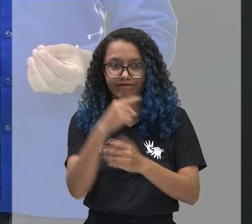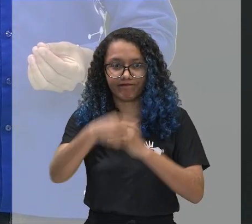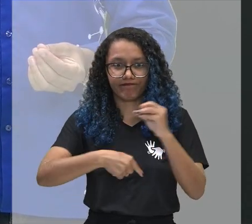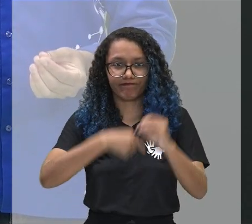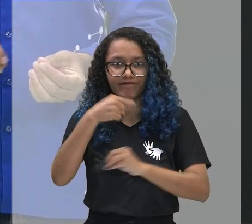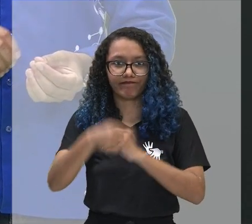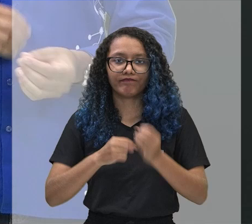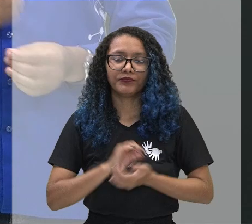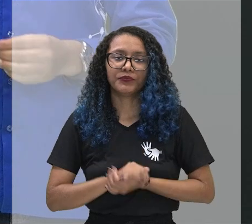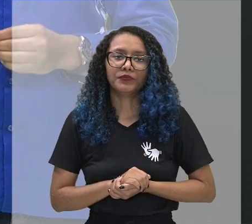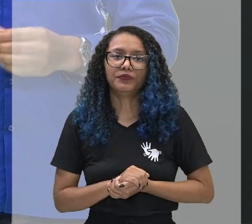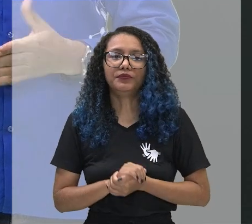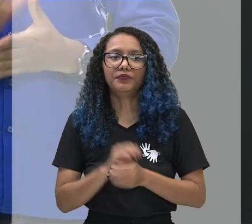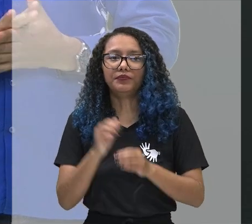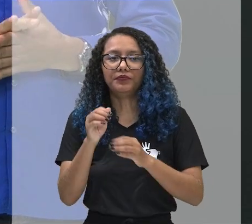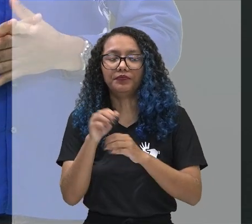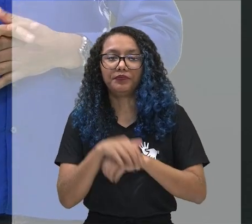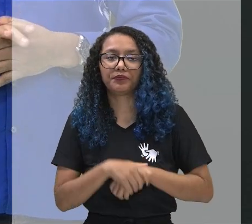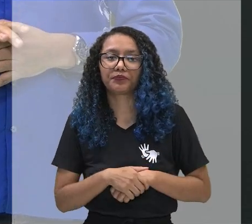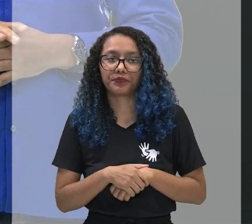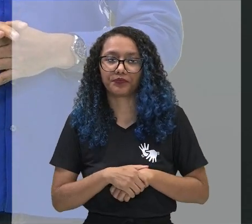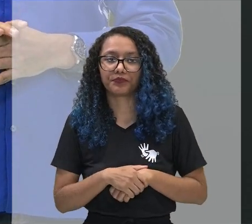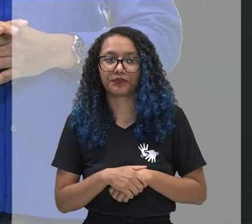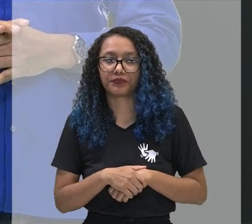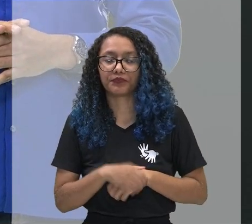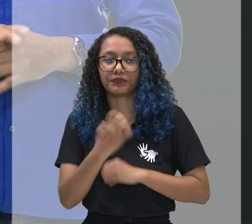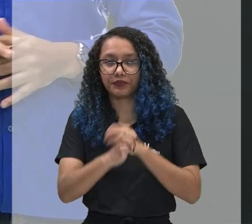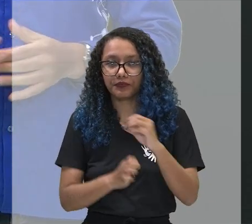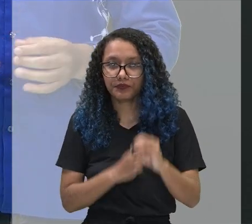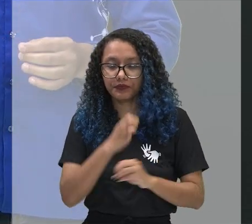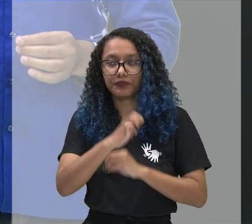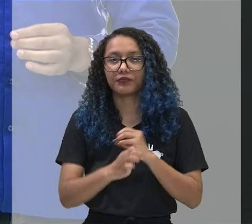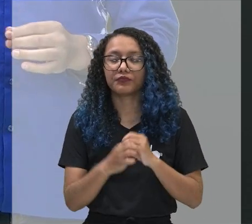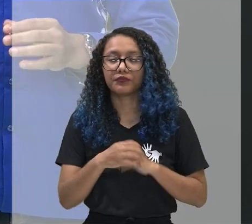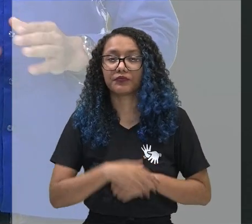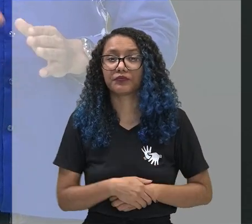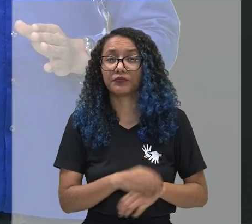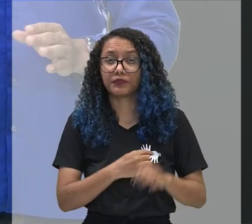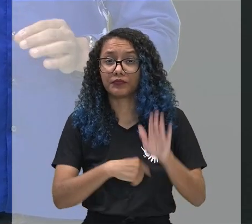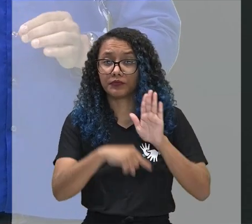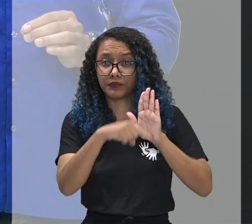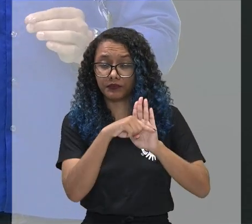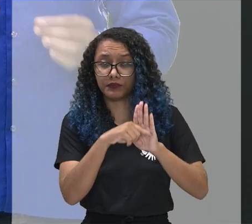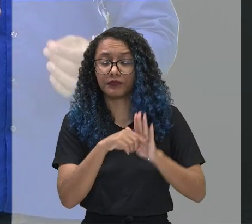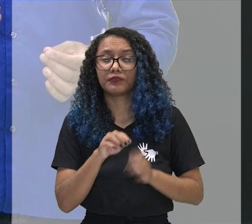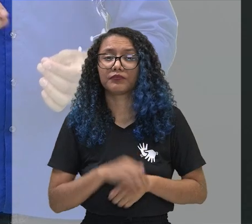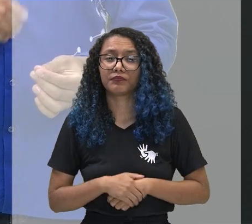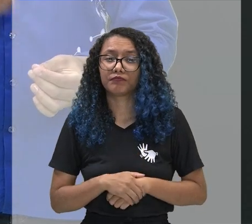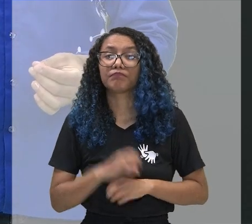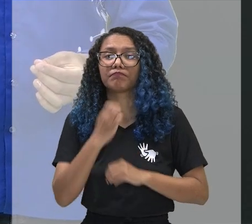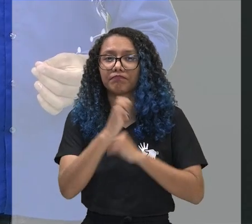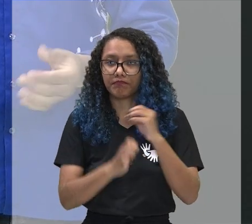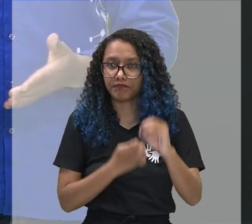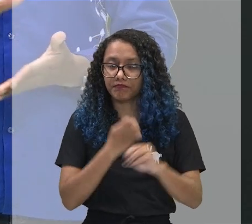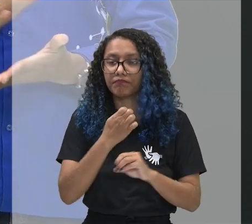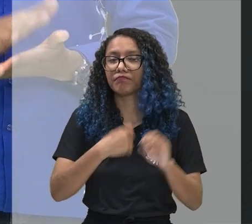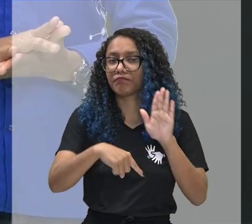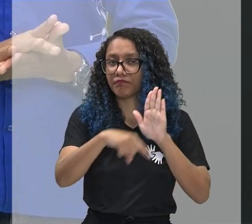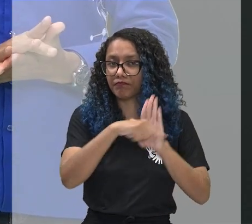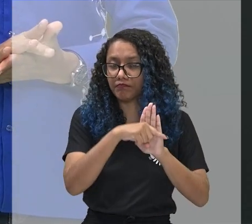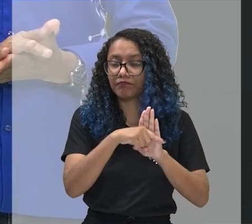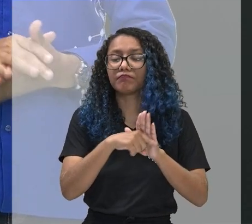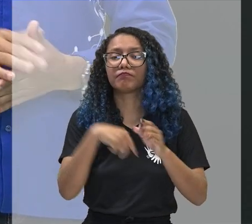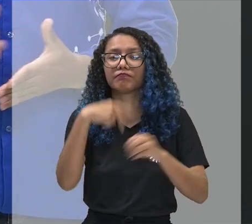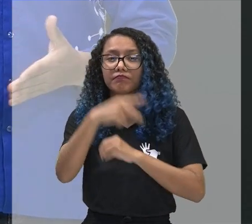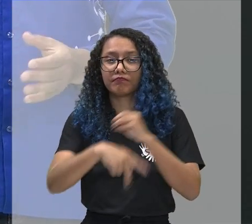elétrons têm carga positiva e os prótons têm carga repetindo, né, os elétrons têm carga negativa e